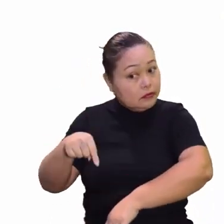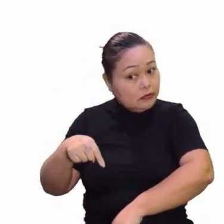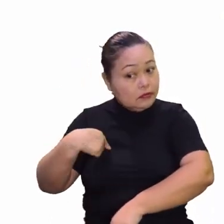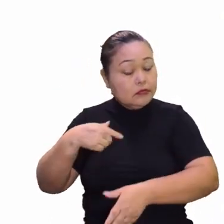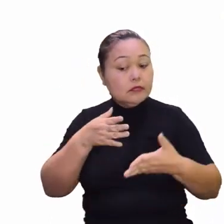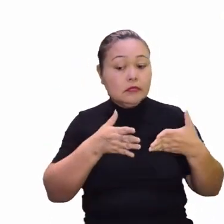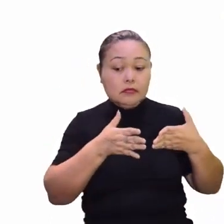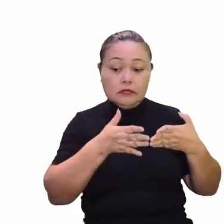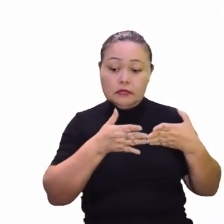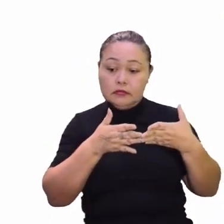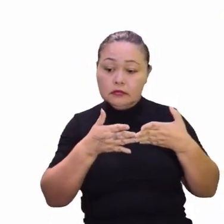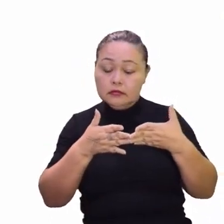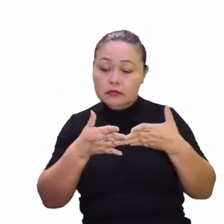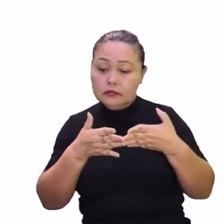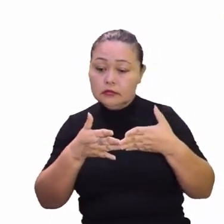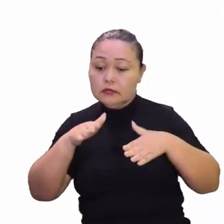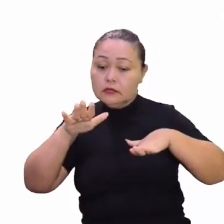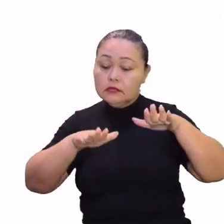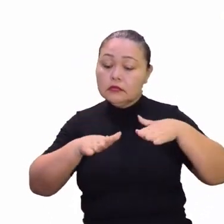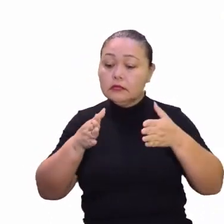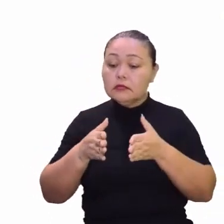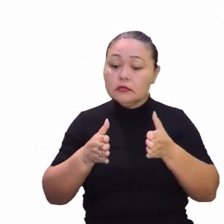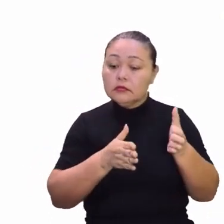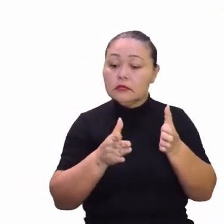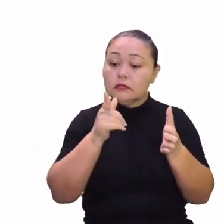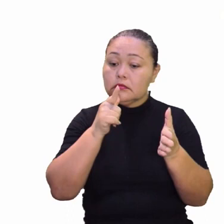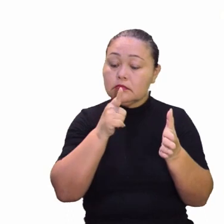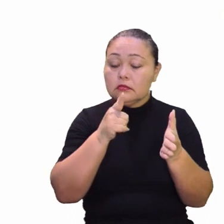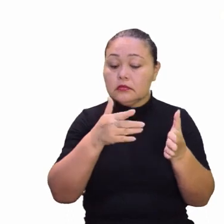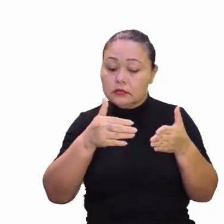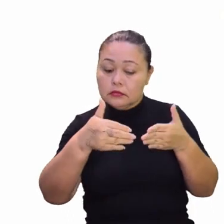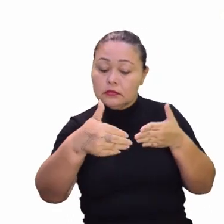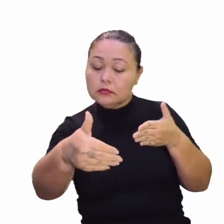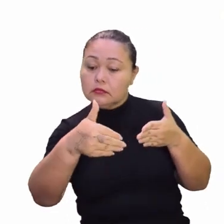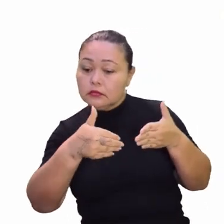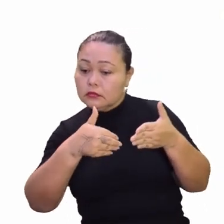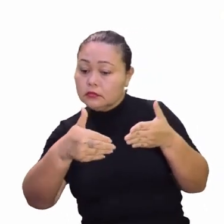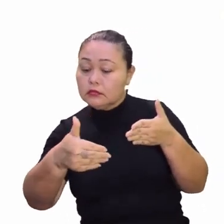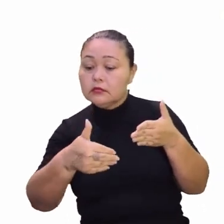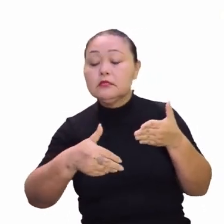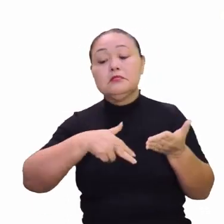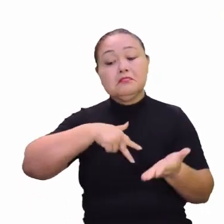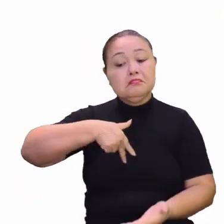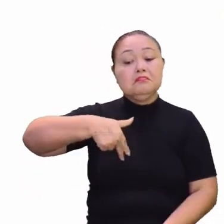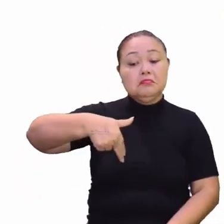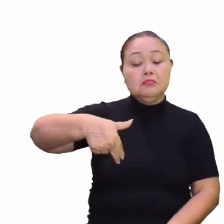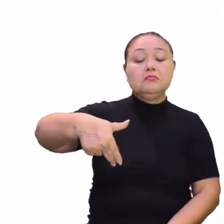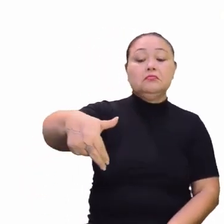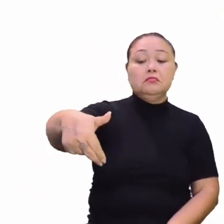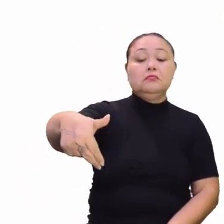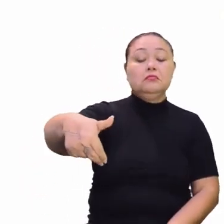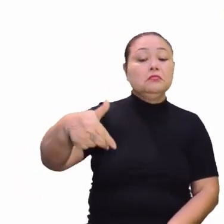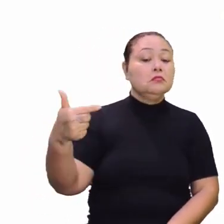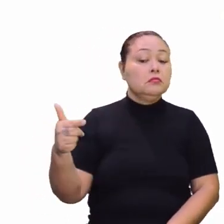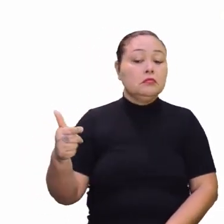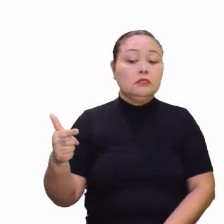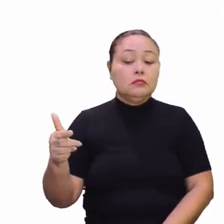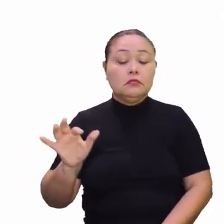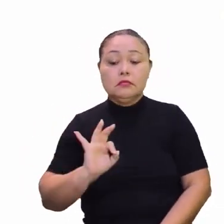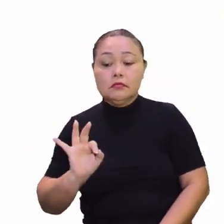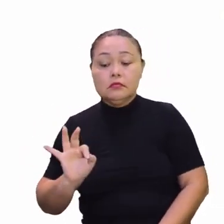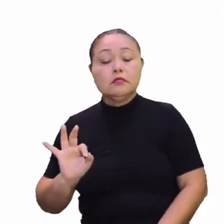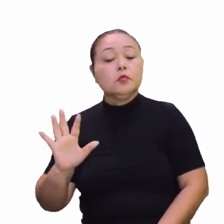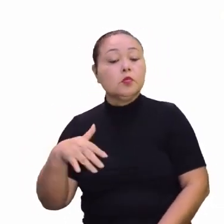essas expedições eram por alguns rios e tinha alguns trechos que era mesmo na pernada, né, professor Jorge? Não tinha essa